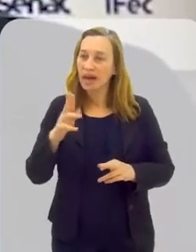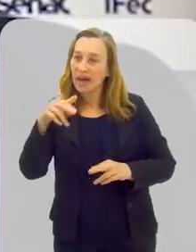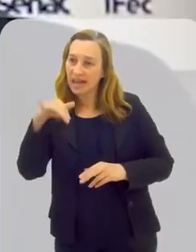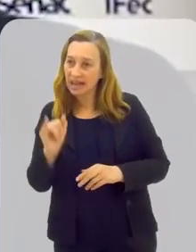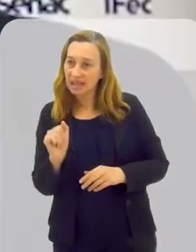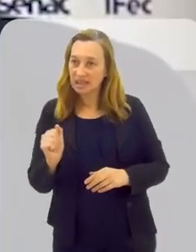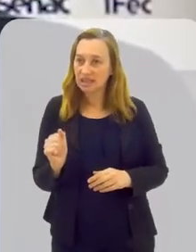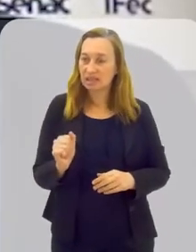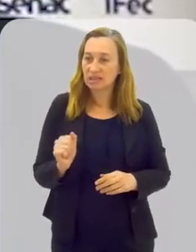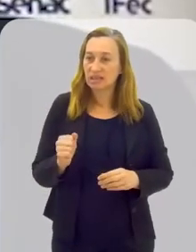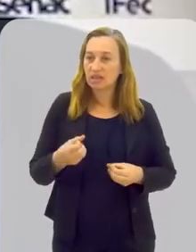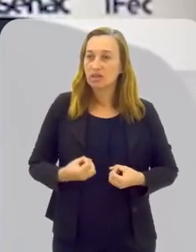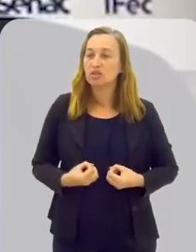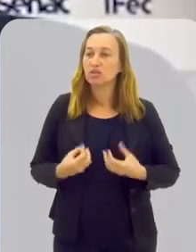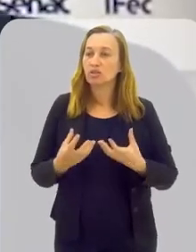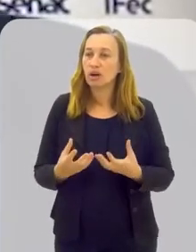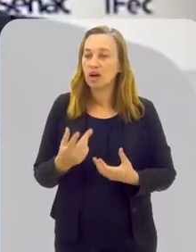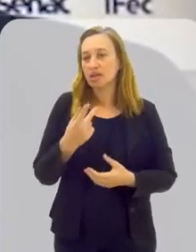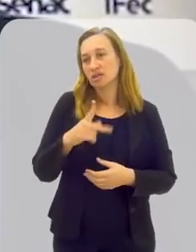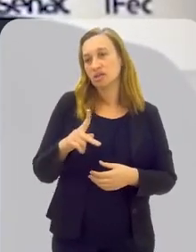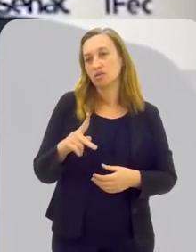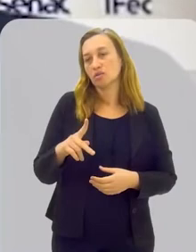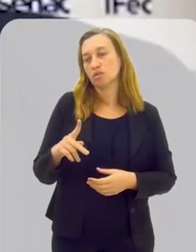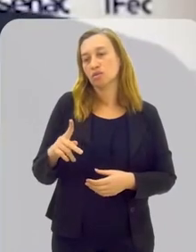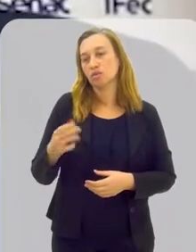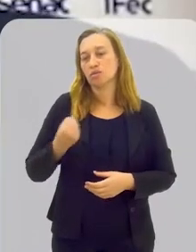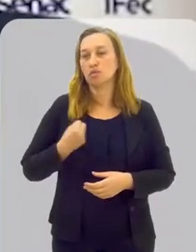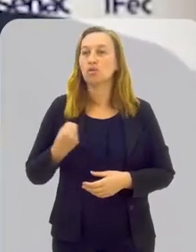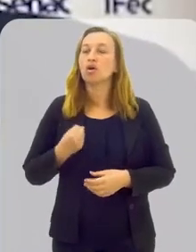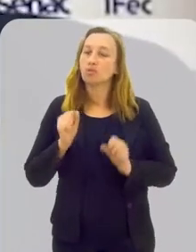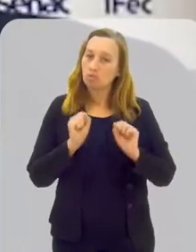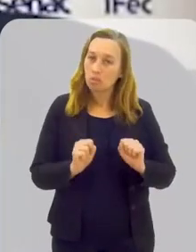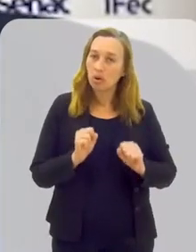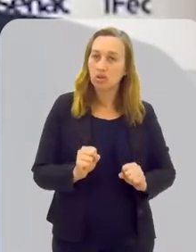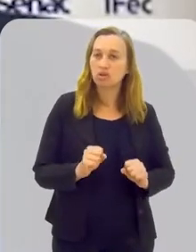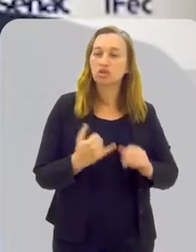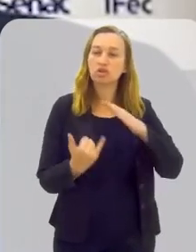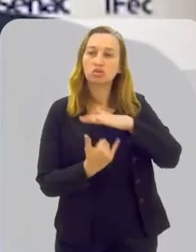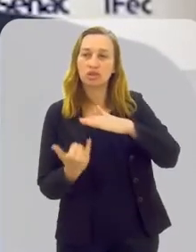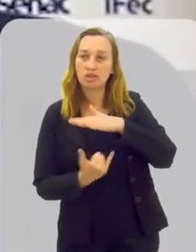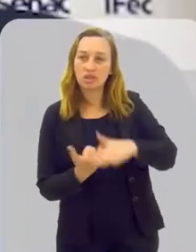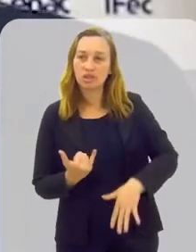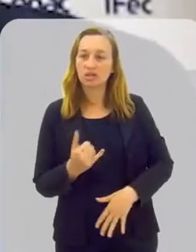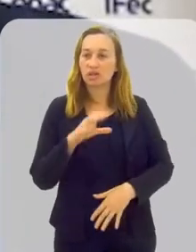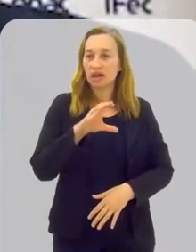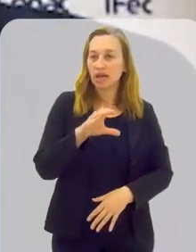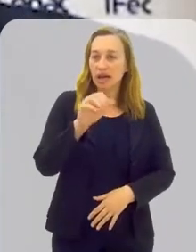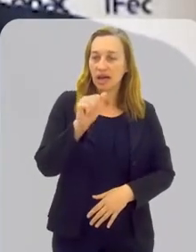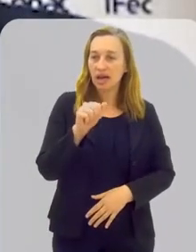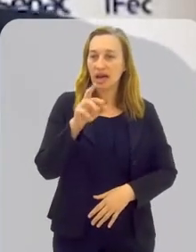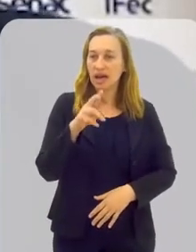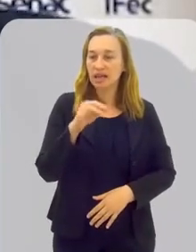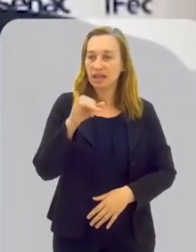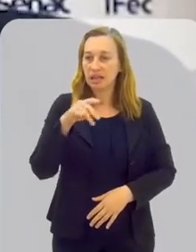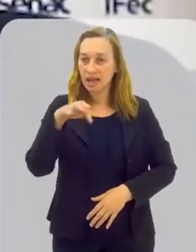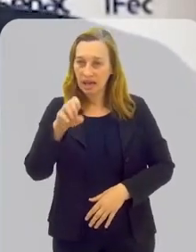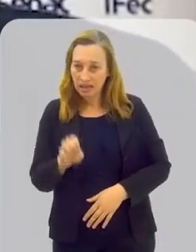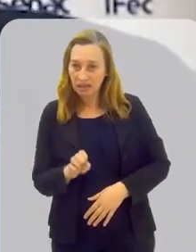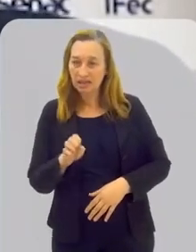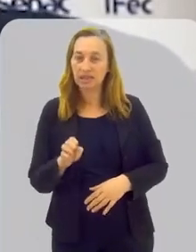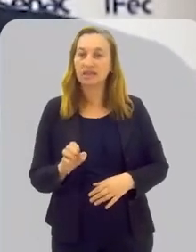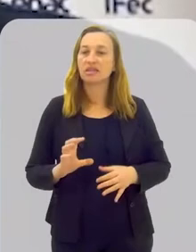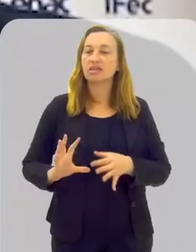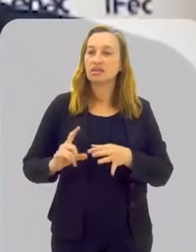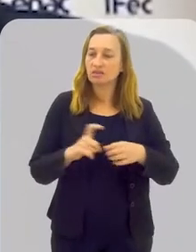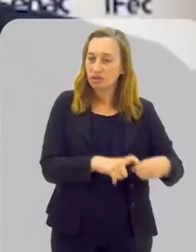as pessoas que a máquina permite você tem a possibilidade de doar os seus pontos então você pode colocar uma instituição de caridade é